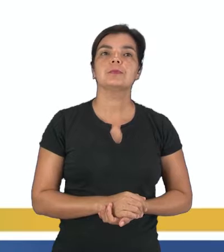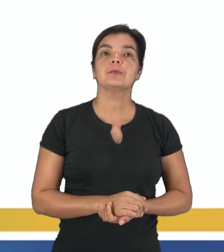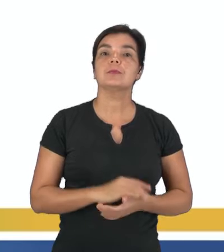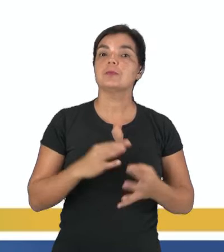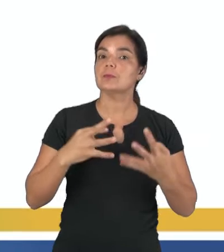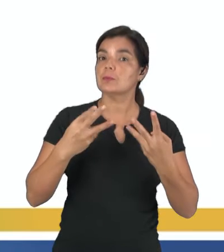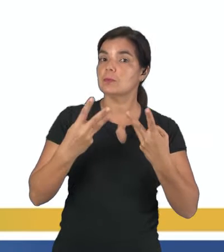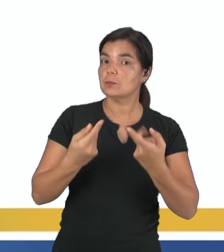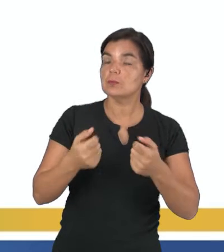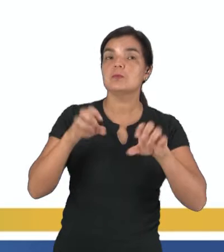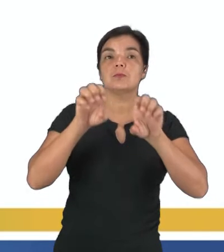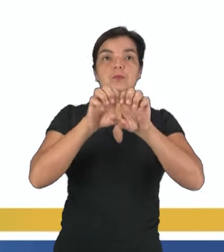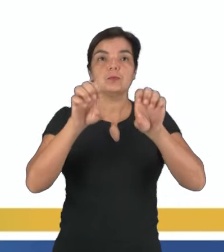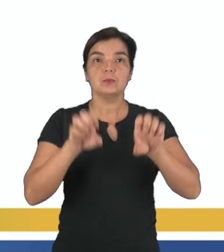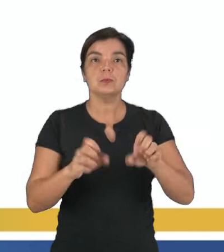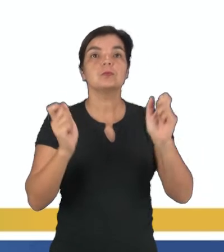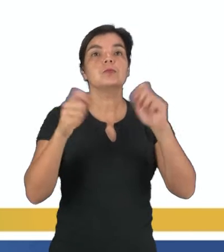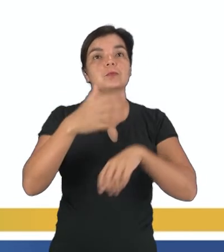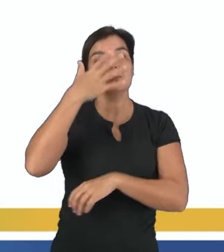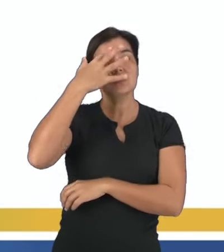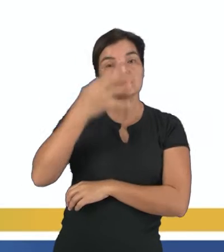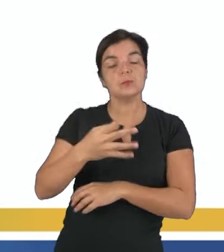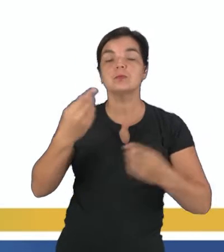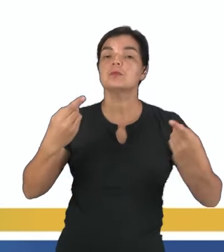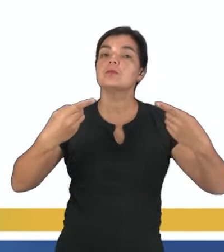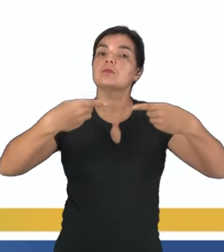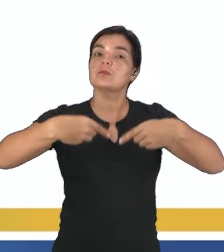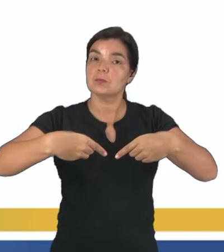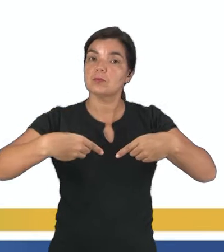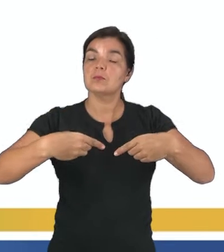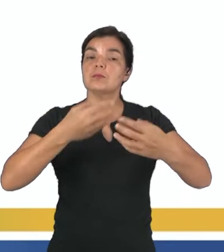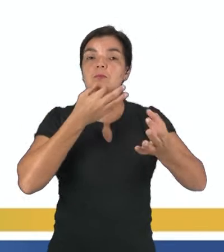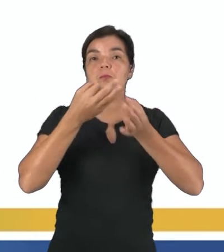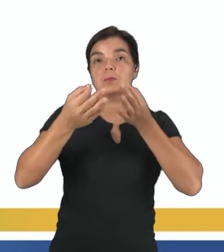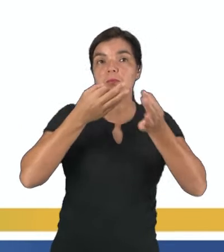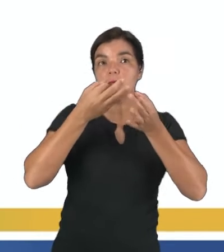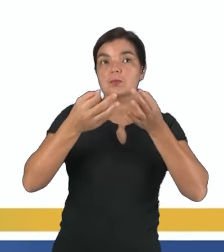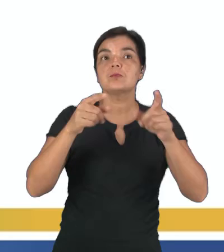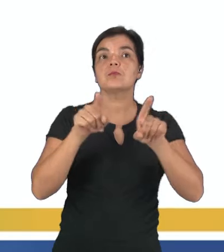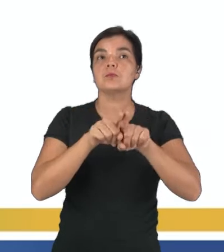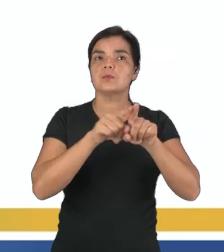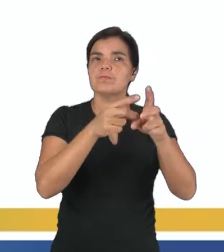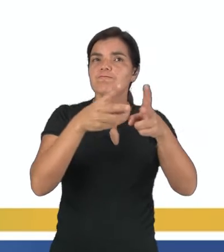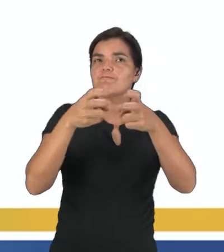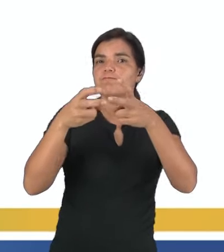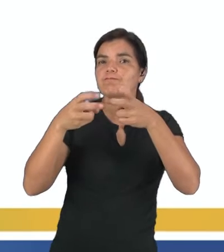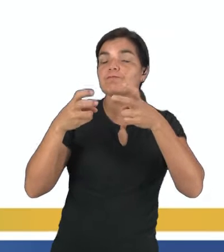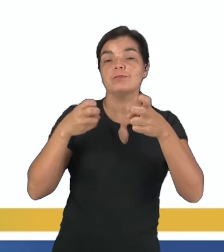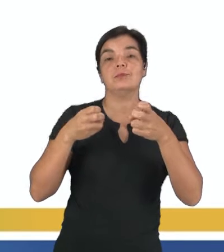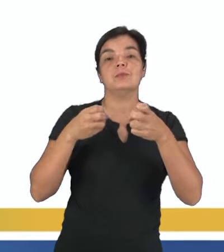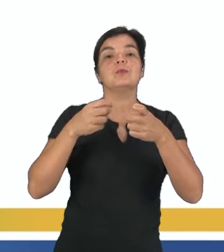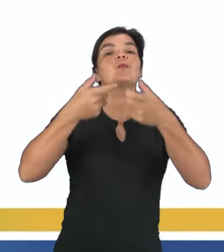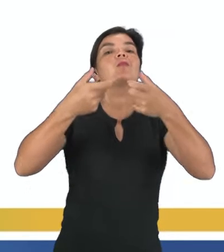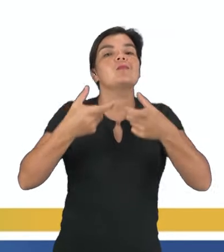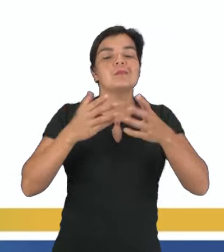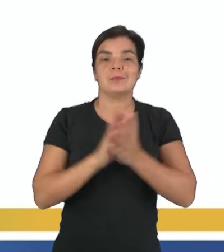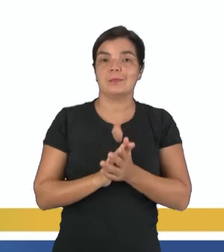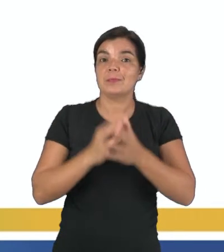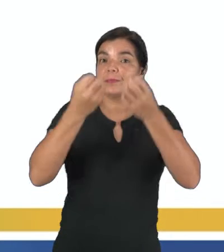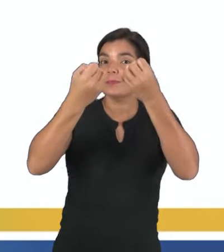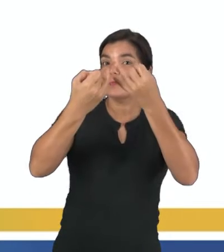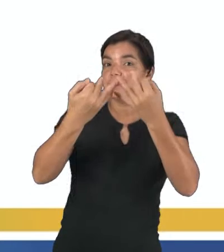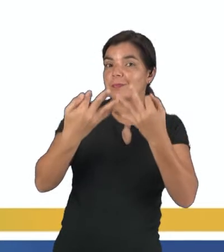Diante dessa estrutura, podemos afirmar que a contra-argumentação é explorada sobretudo aonde? No desenvolvimento do